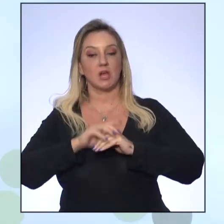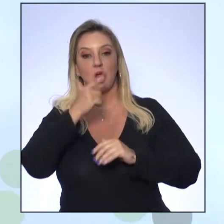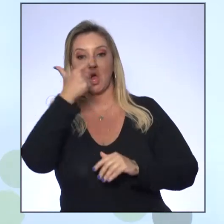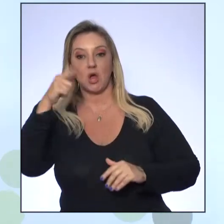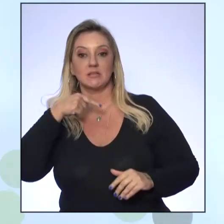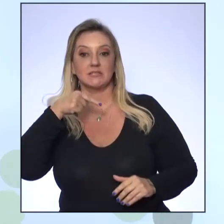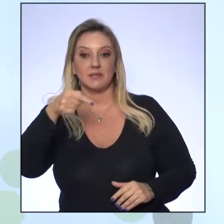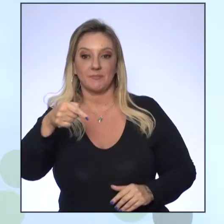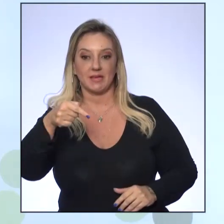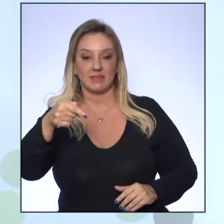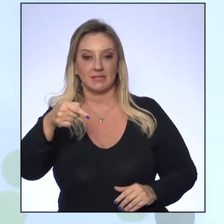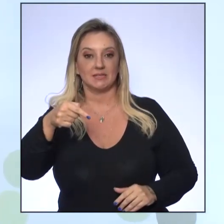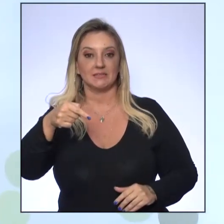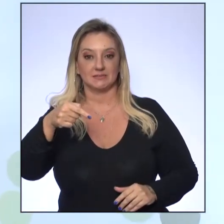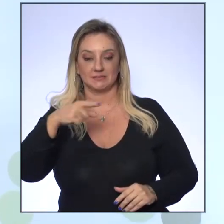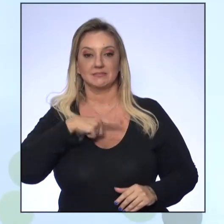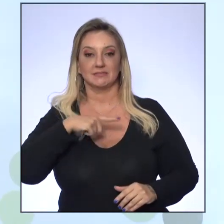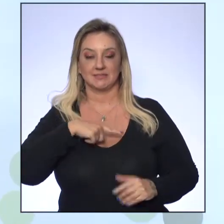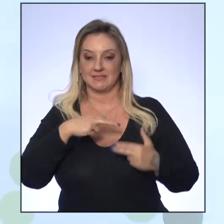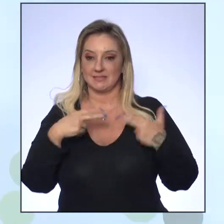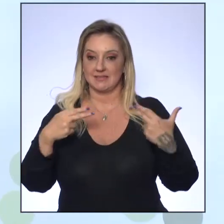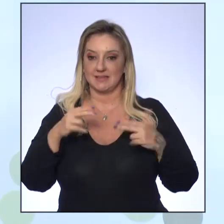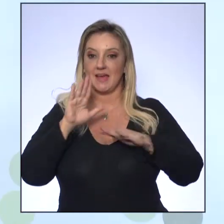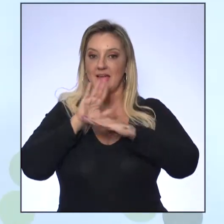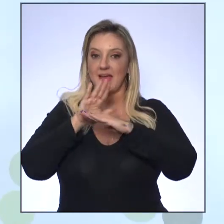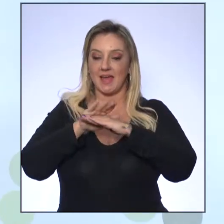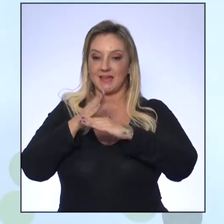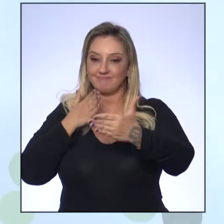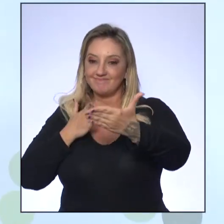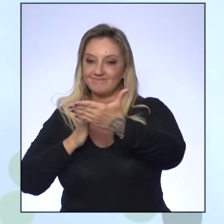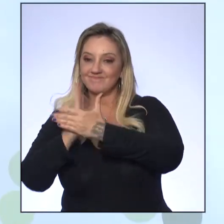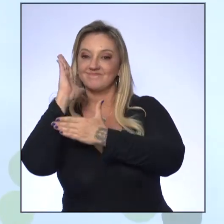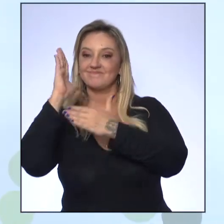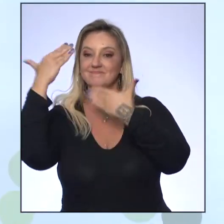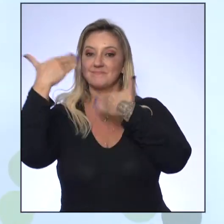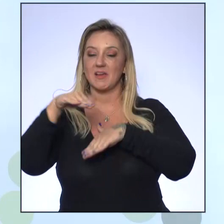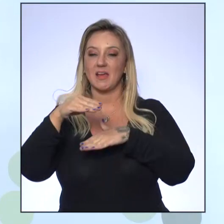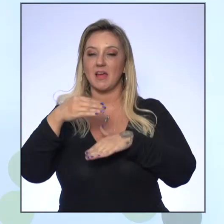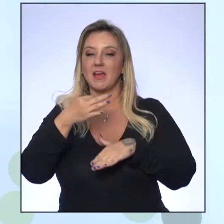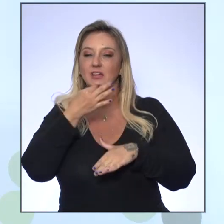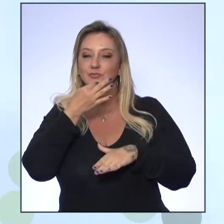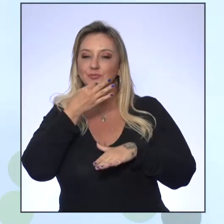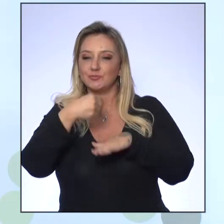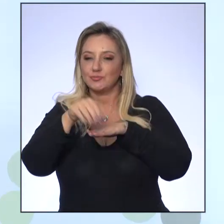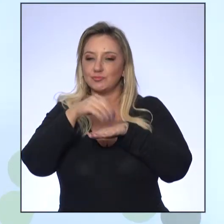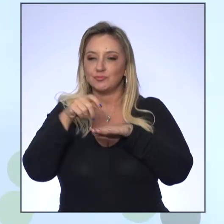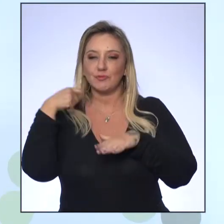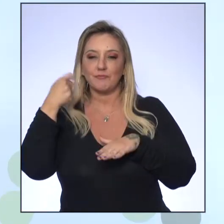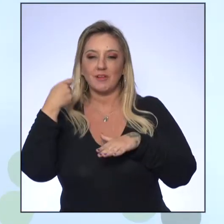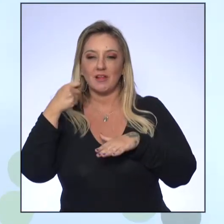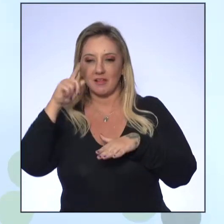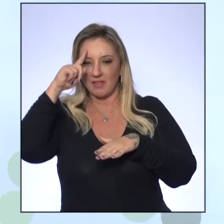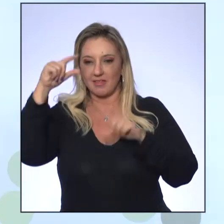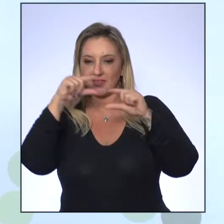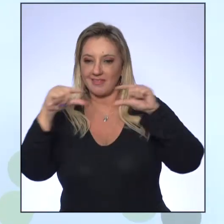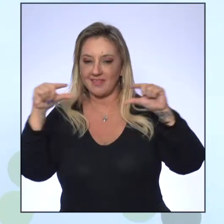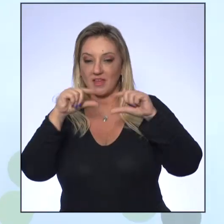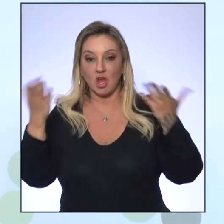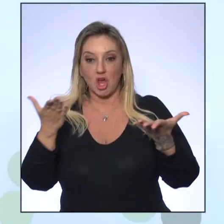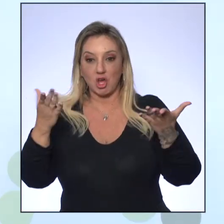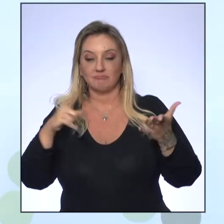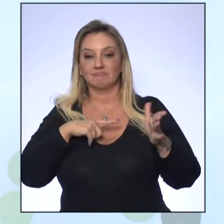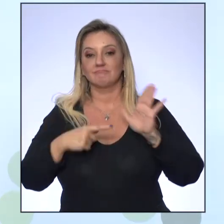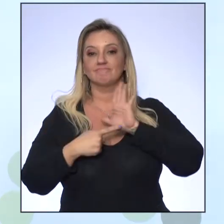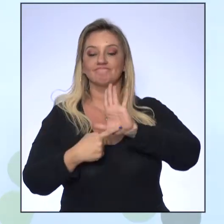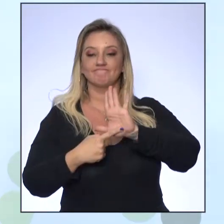outra semana, a gente vai trazer elementos para te ajudar a passar na prova. Dicas de vestibular, questões. E hoje eu trouxe